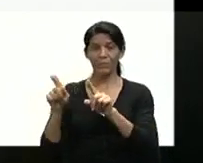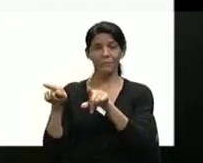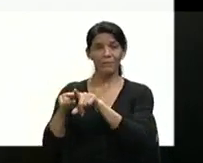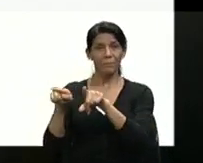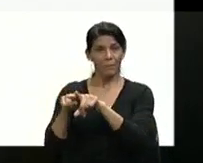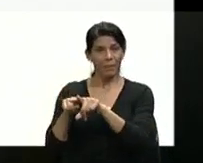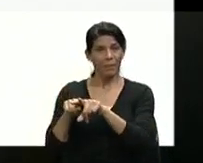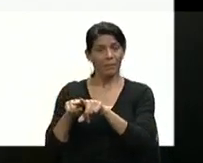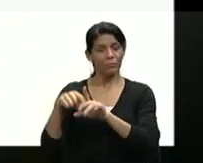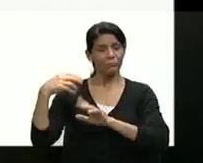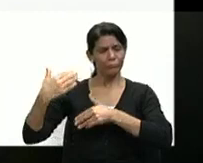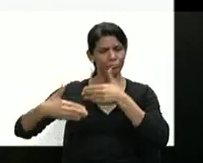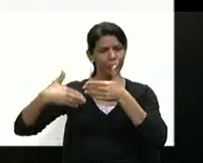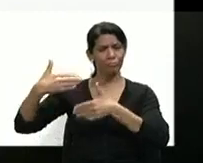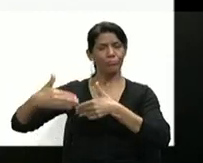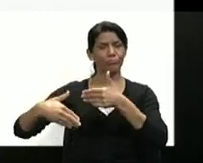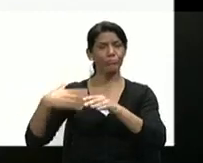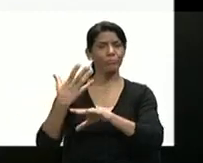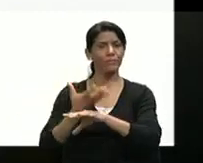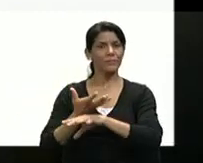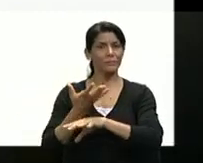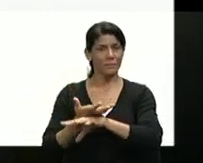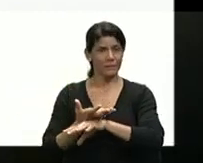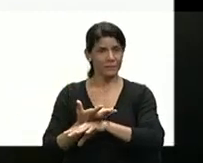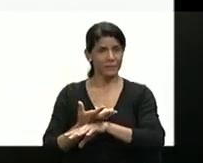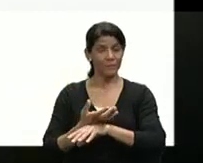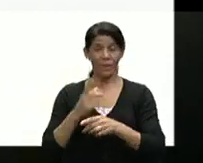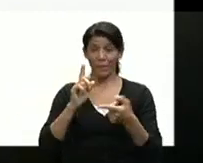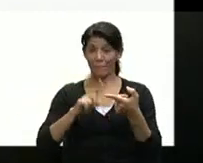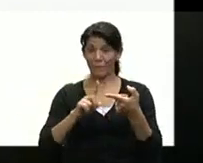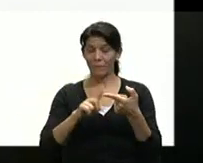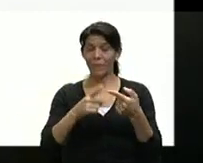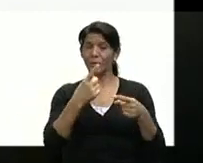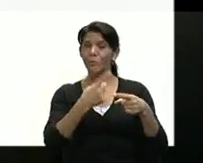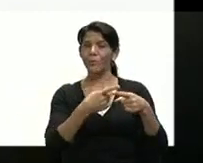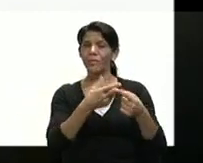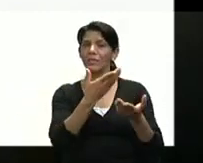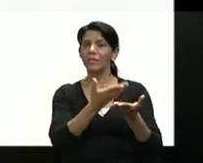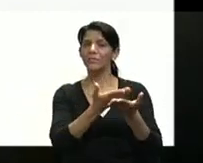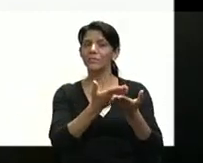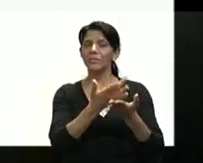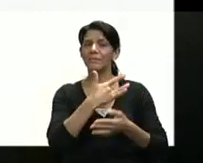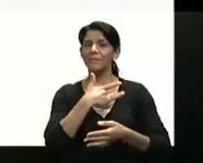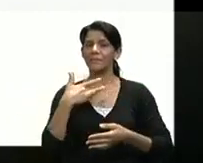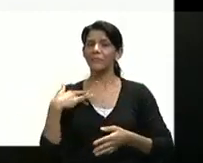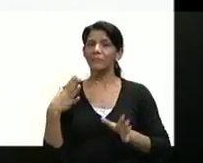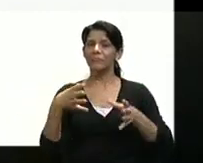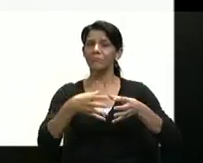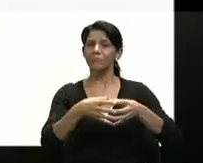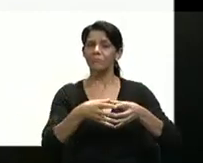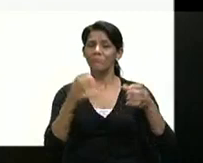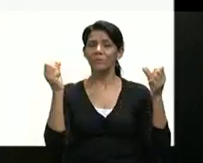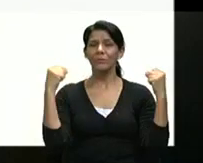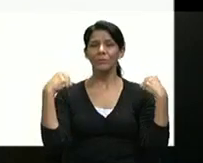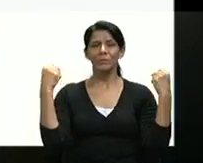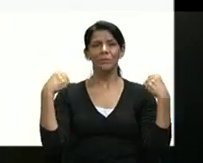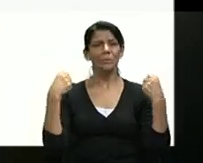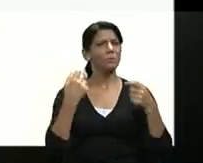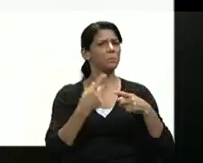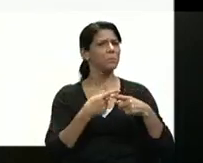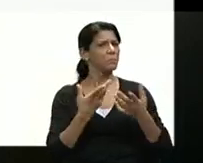também no decorrer da nossa disciplina. A primeira é por que estudar saúde coletiva na educação